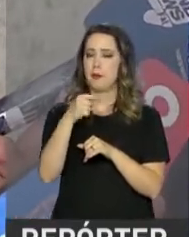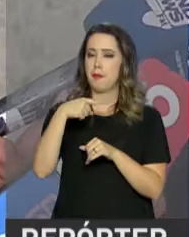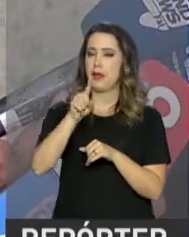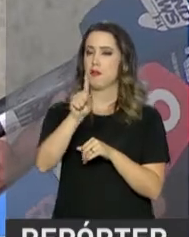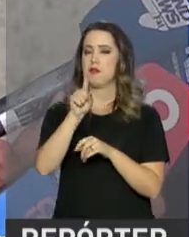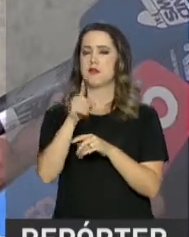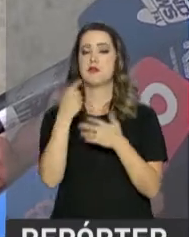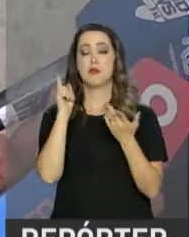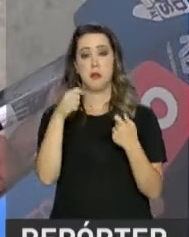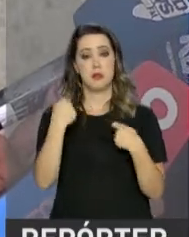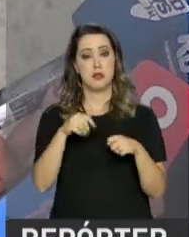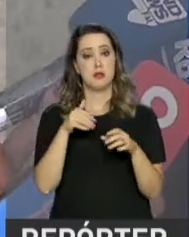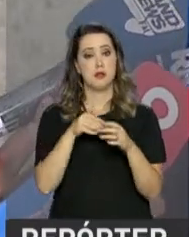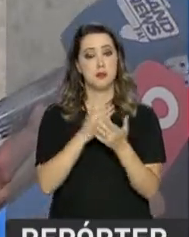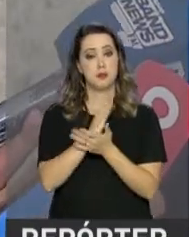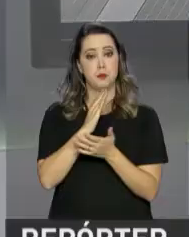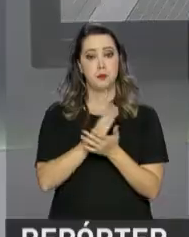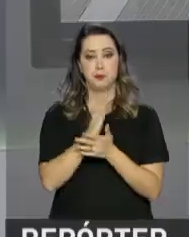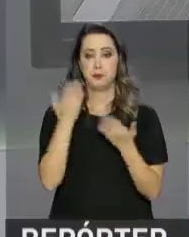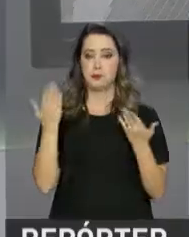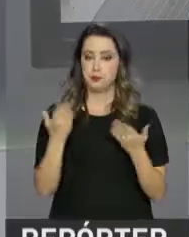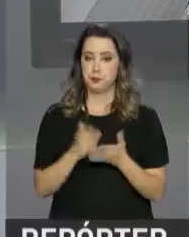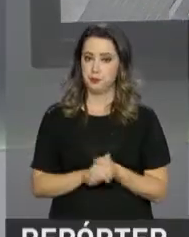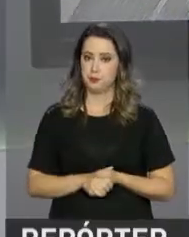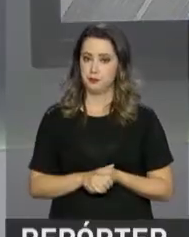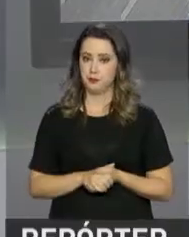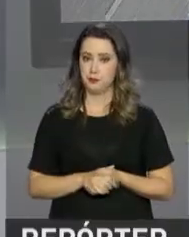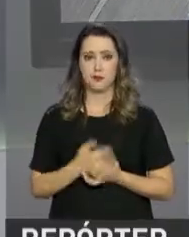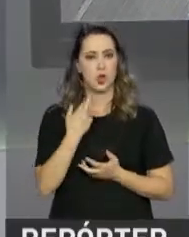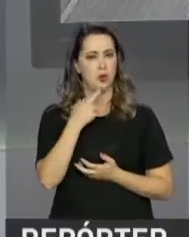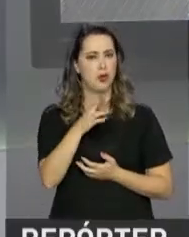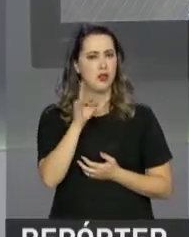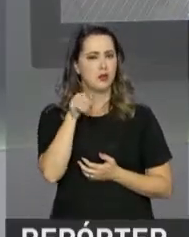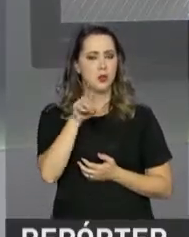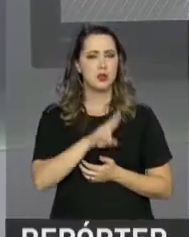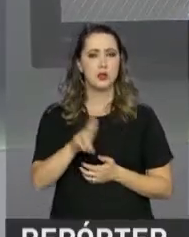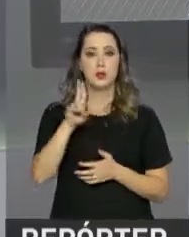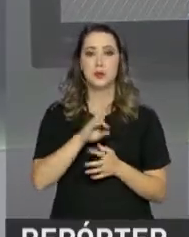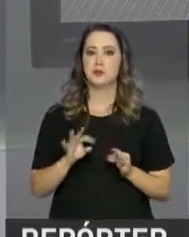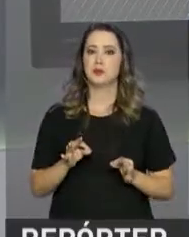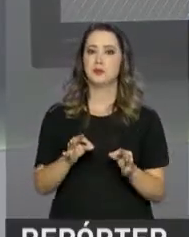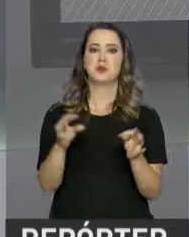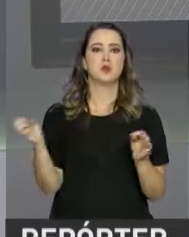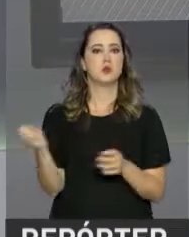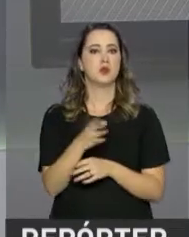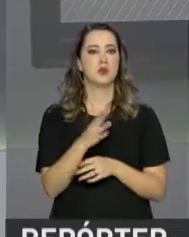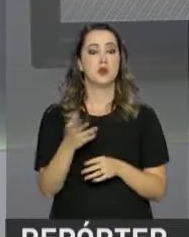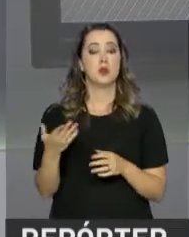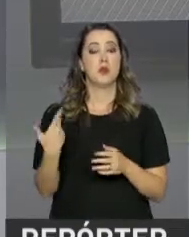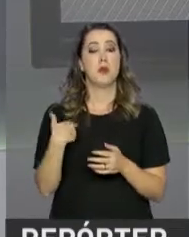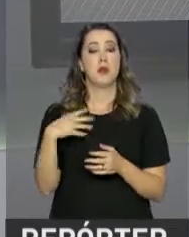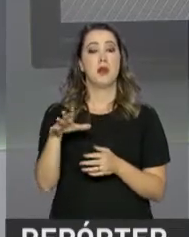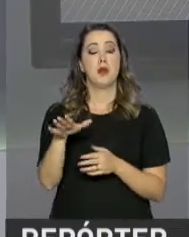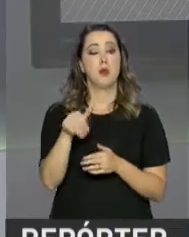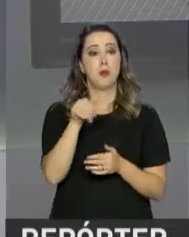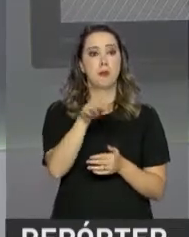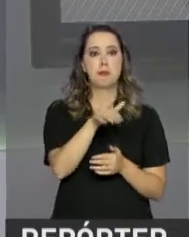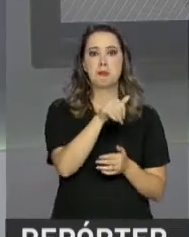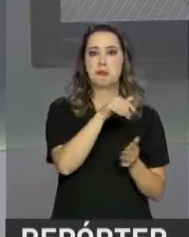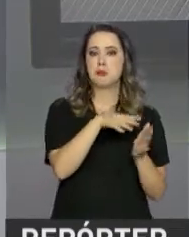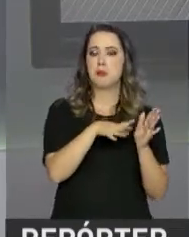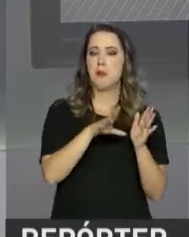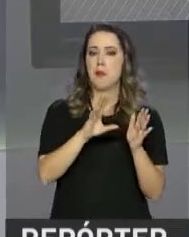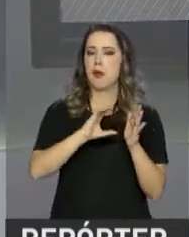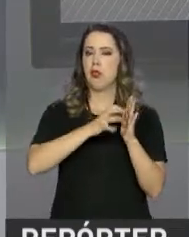que essas questões sejam aprovados uma solução que utiliza tecnologia de ponta para colher dados é o